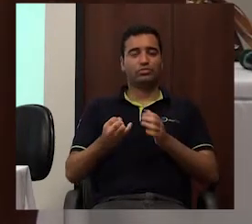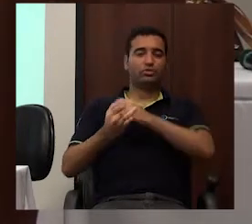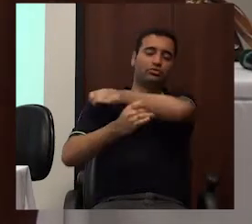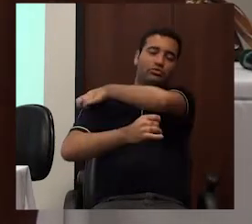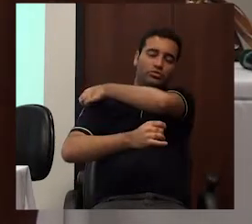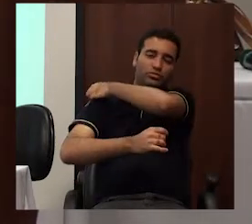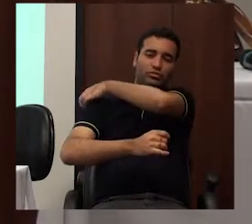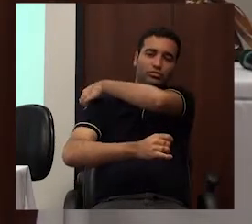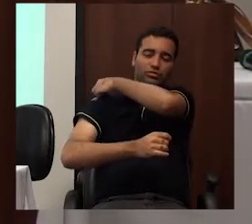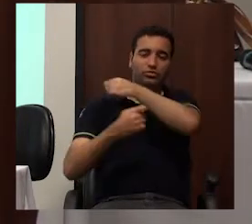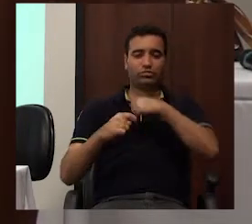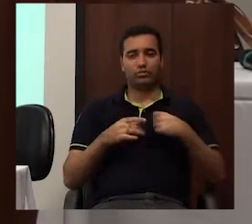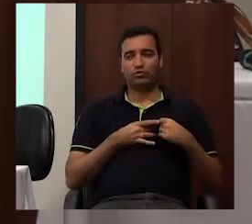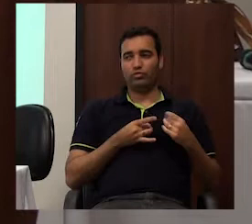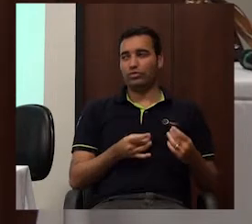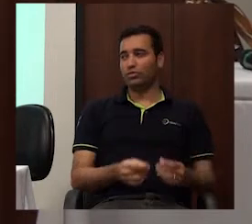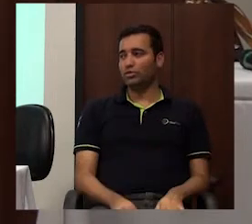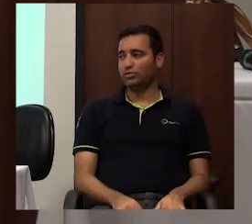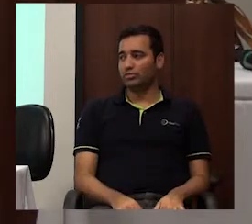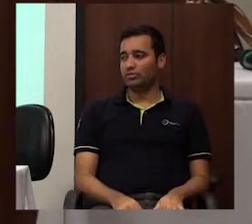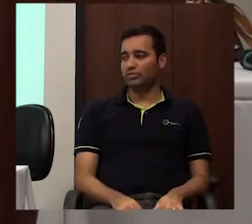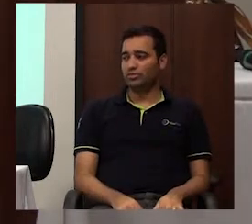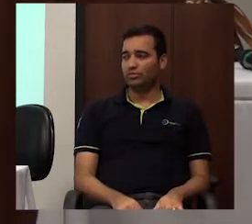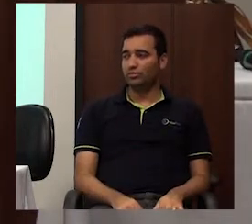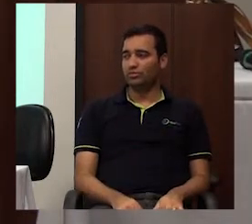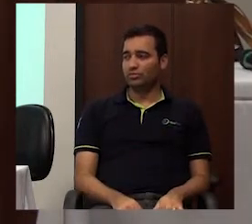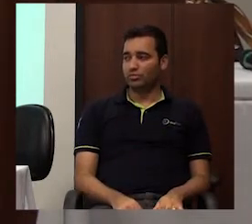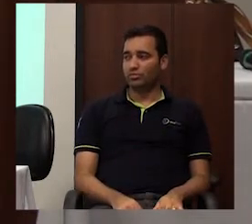um voluntarismo, né? Bom,